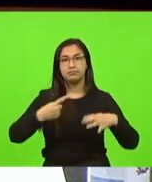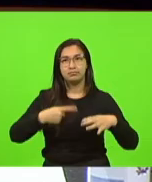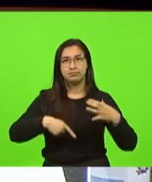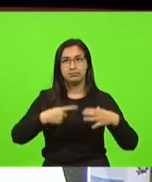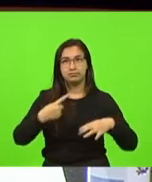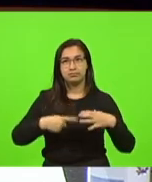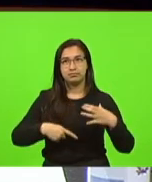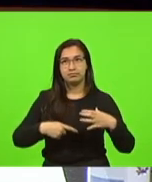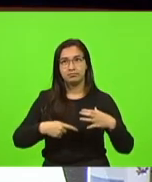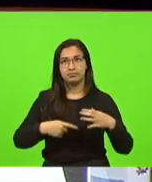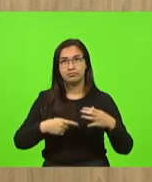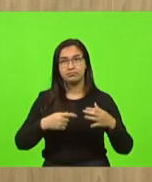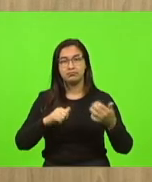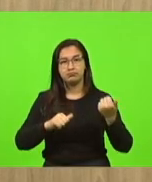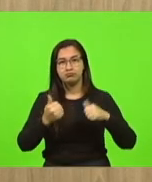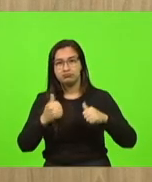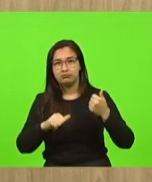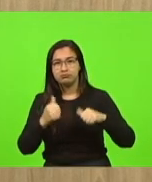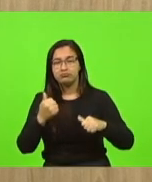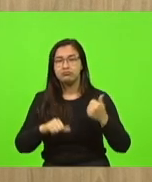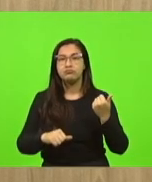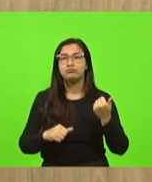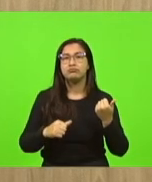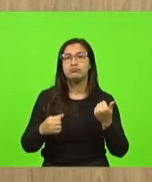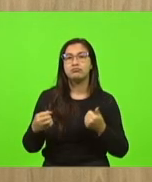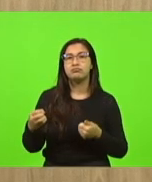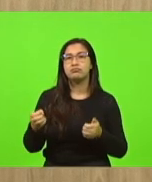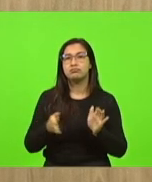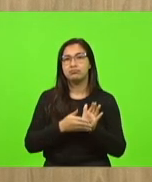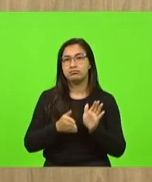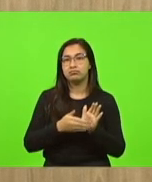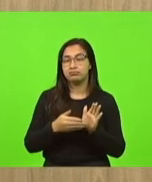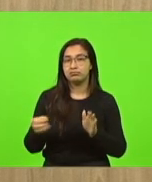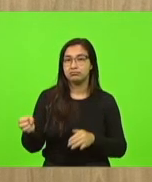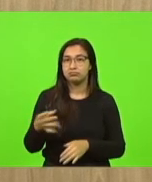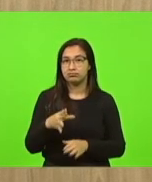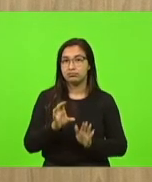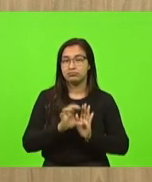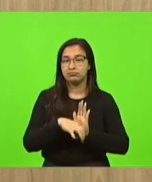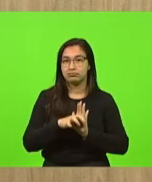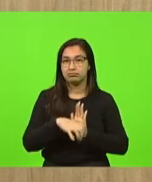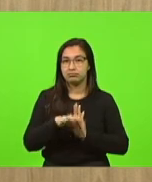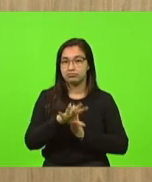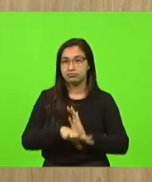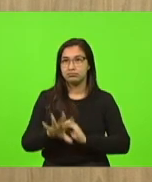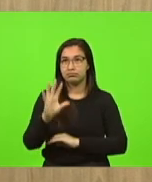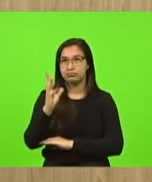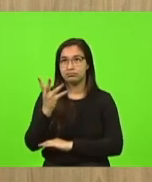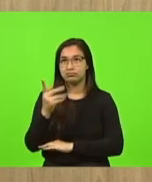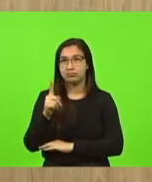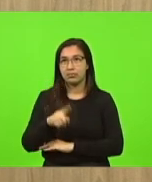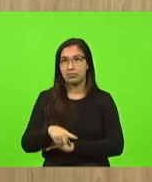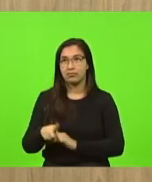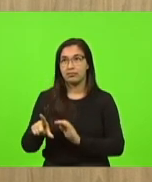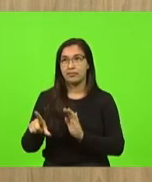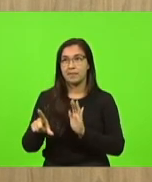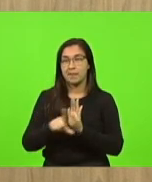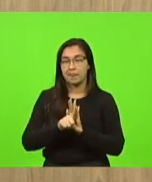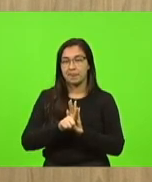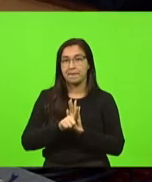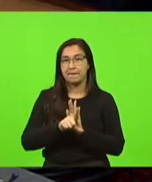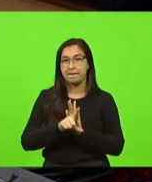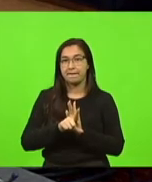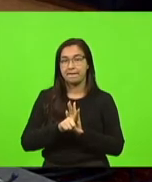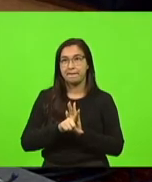que analisou e atualizou uma proposta nova para o Código Ambiental Catarinense, que é uma lei que inspirou,